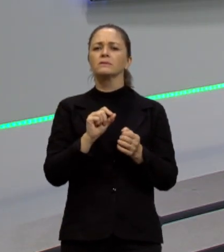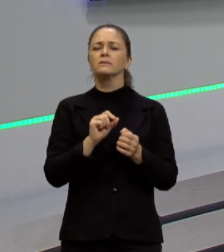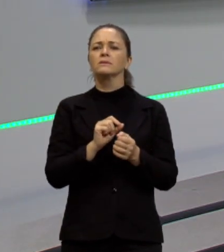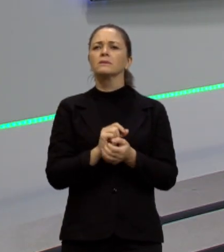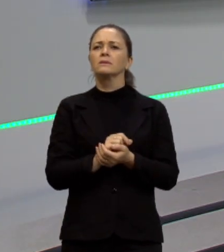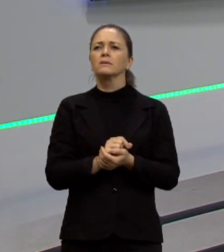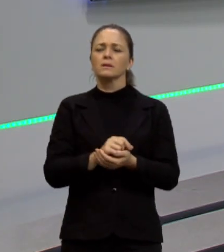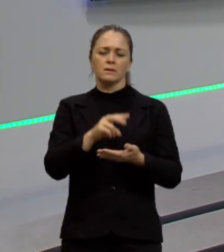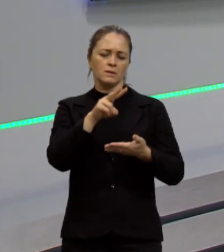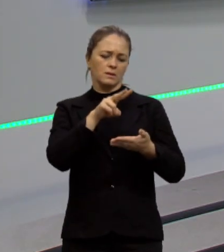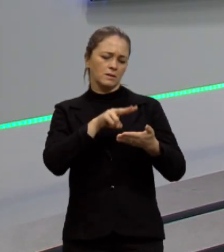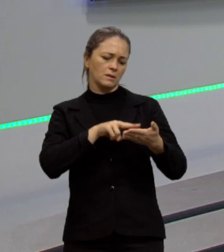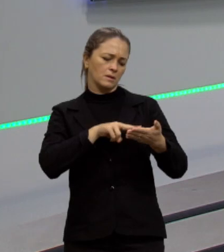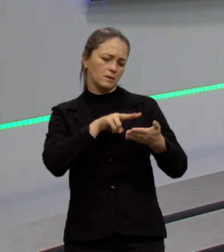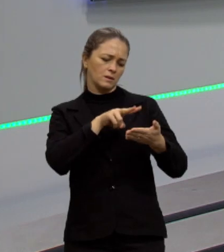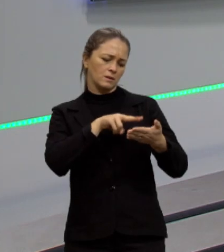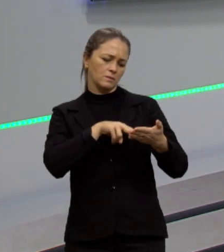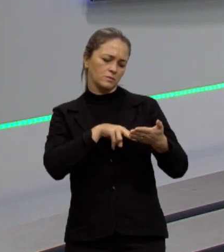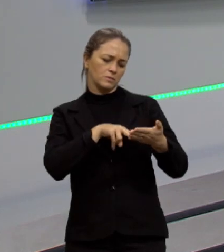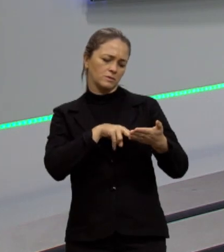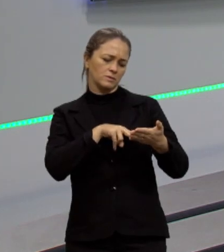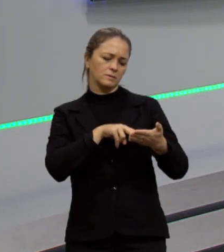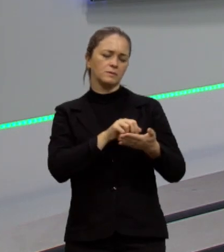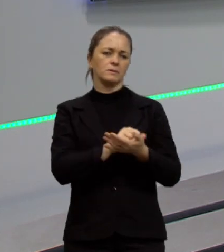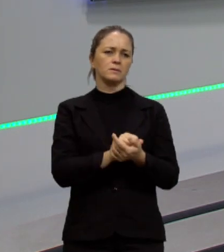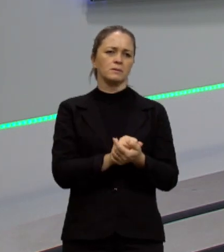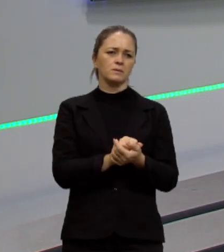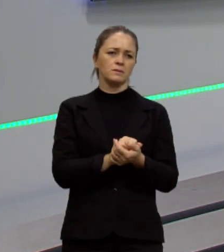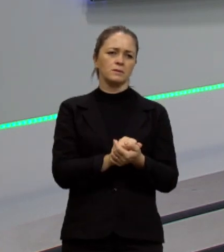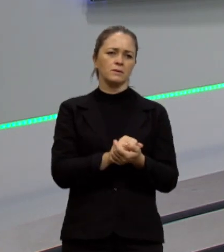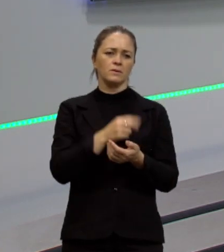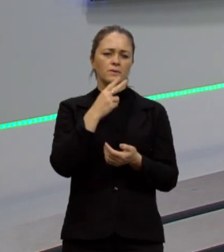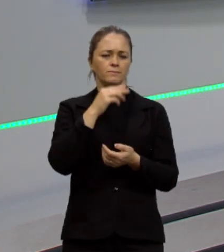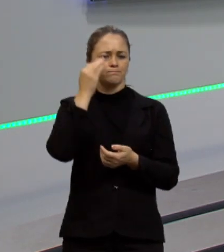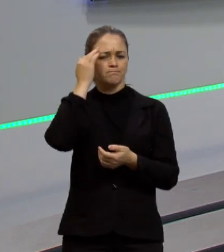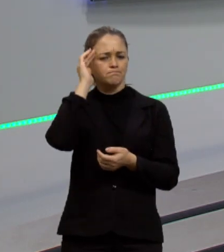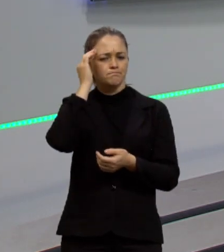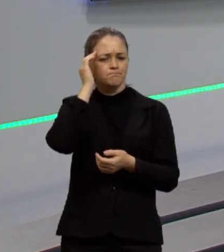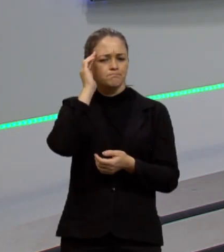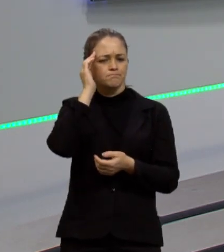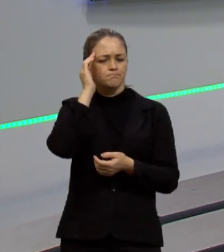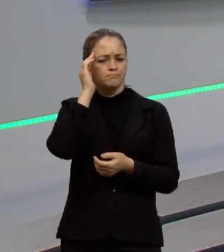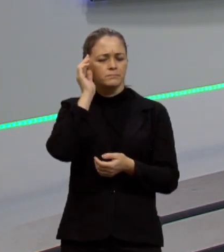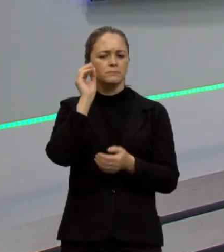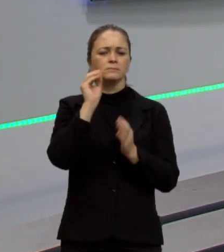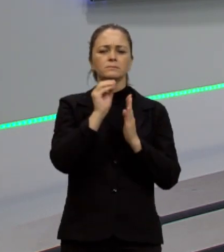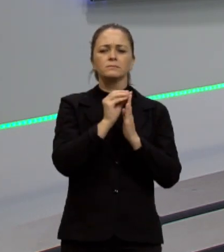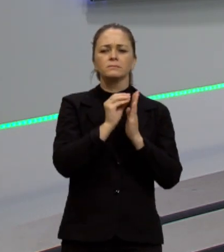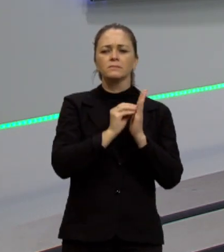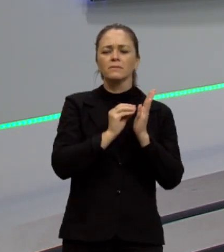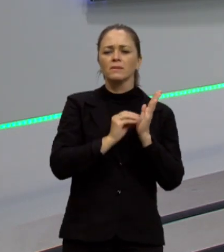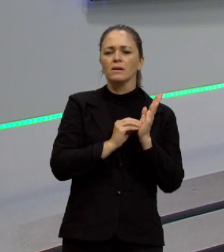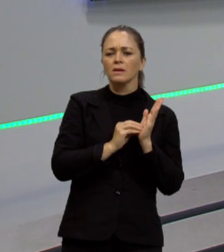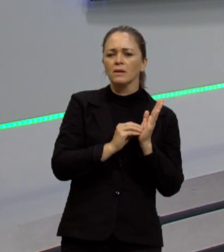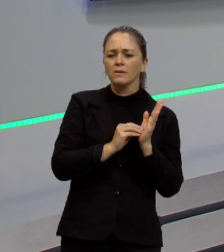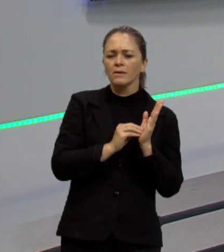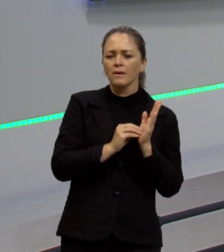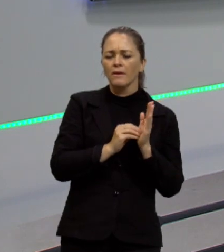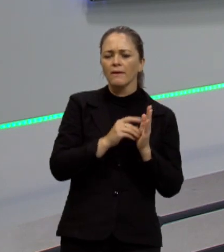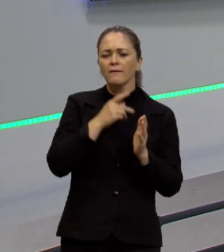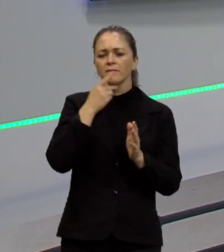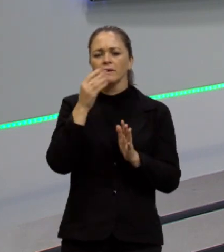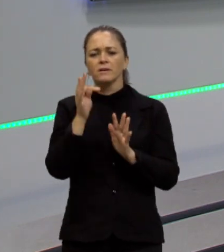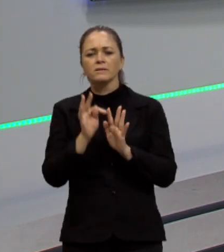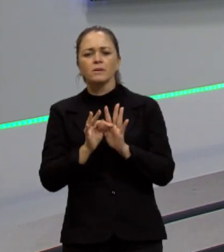Nós lemos o enunciado, né, e nos apropriamos do assunto. Que assunto é? É sobre a temperatura